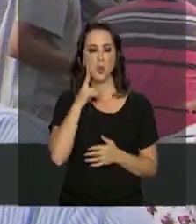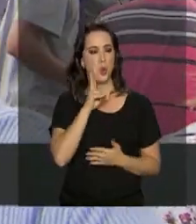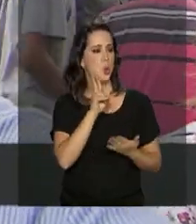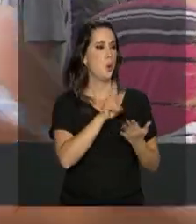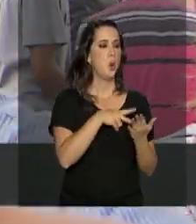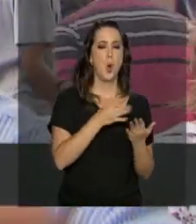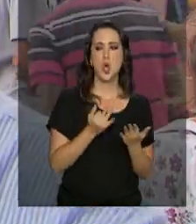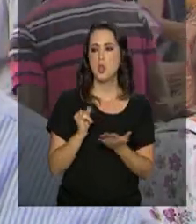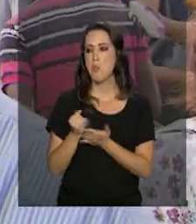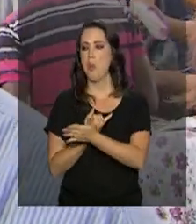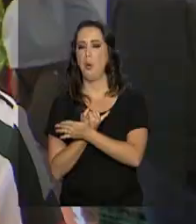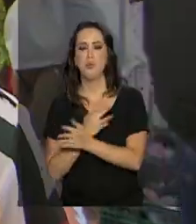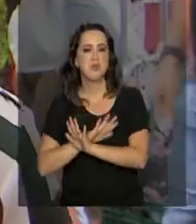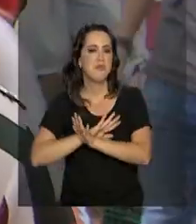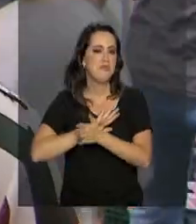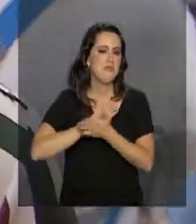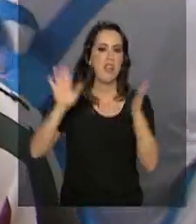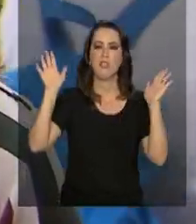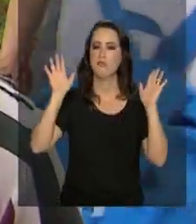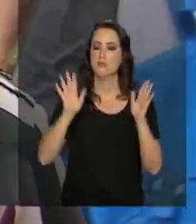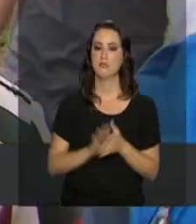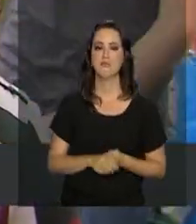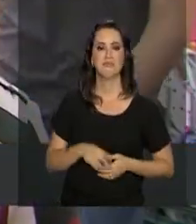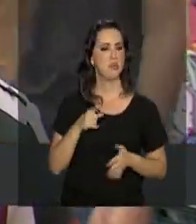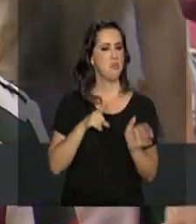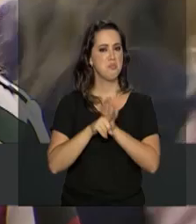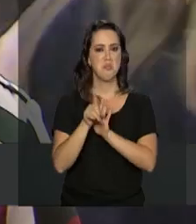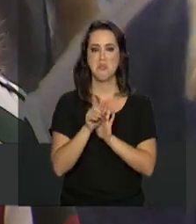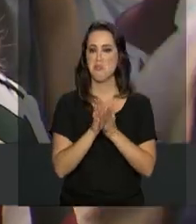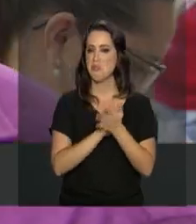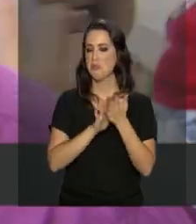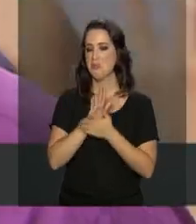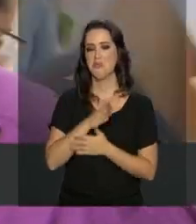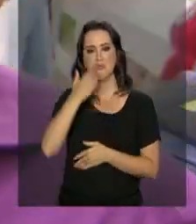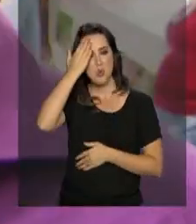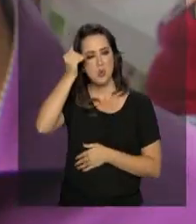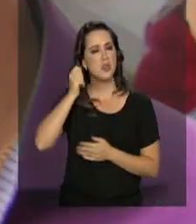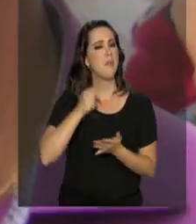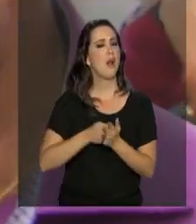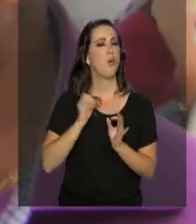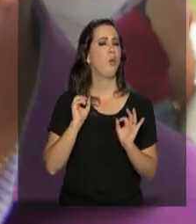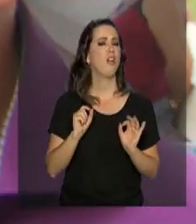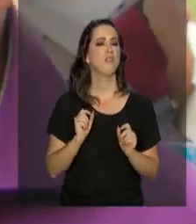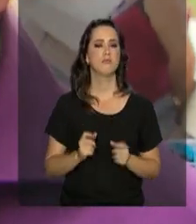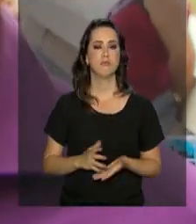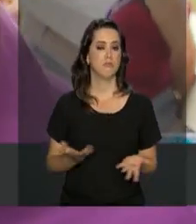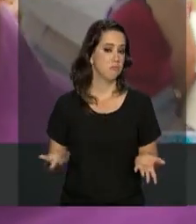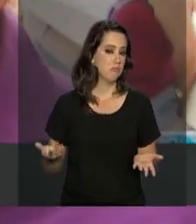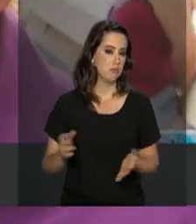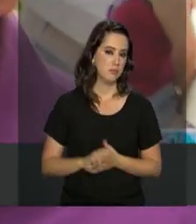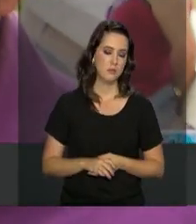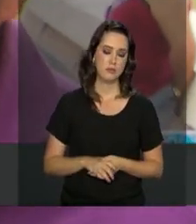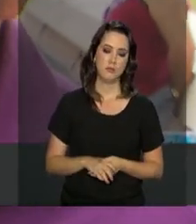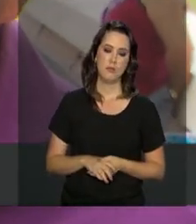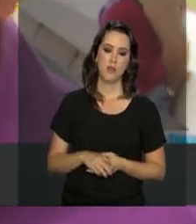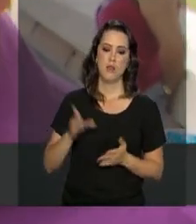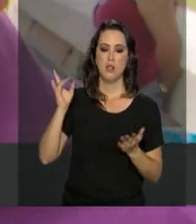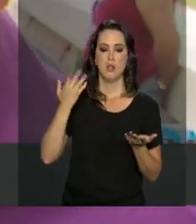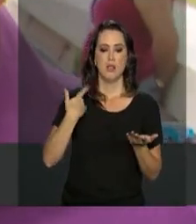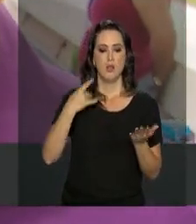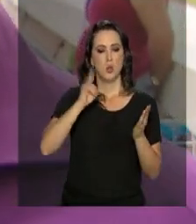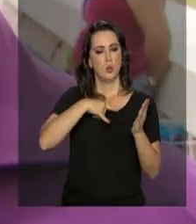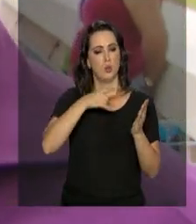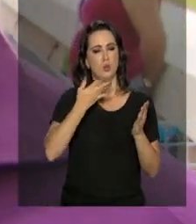gente vai de imposto não é nada não quer chame paga não saiu propaganda eu acho que é o consumo não está 100%